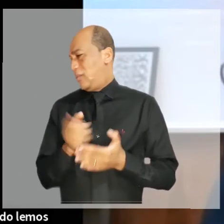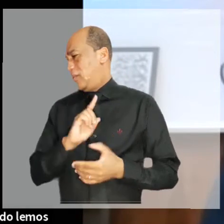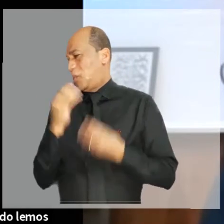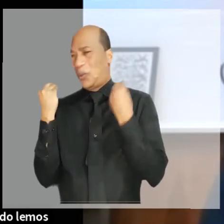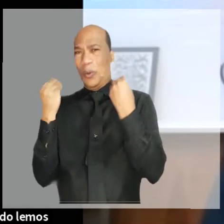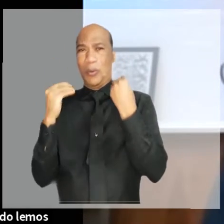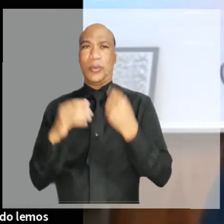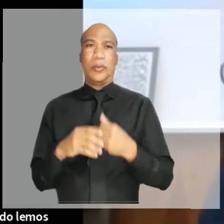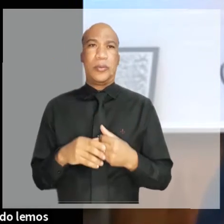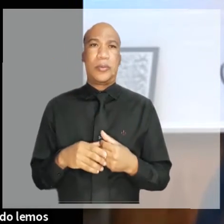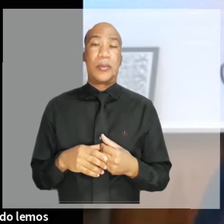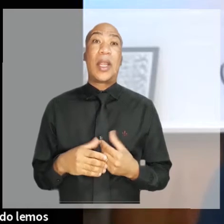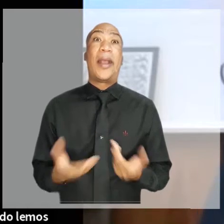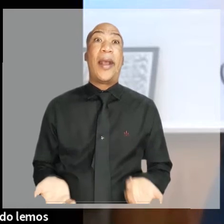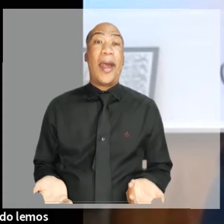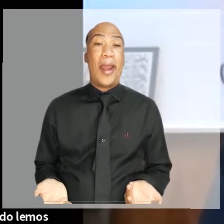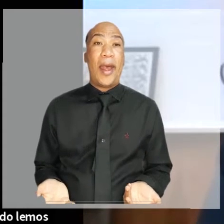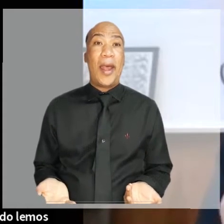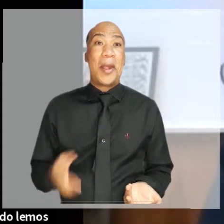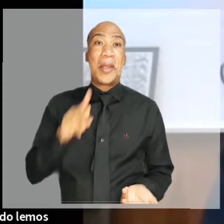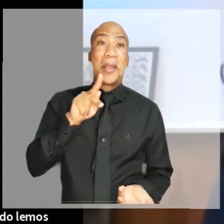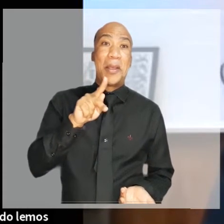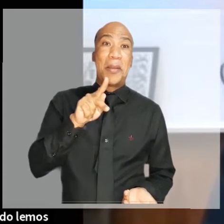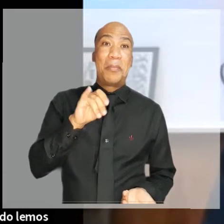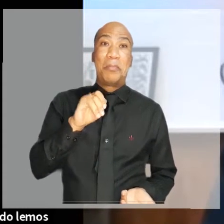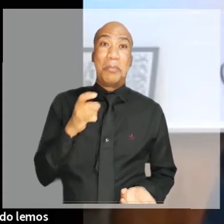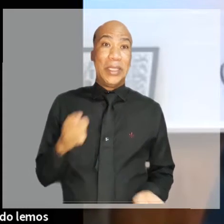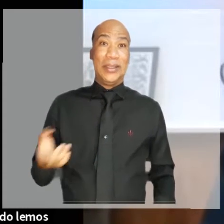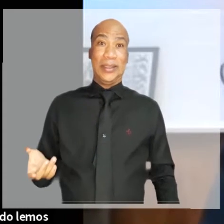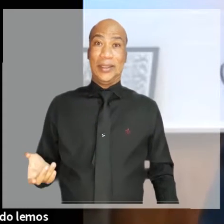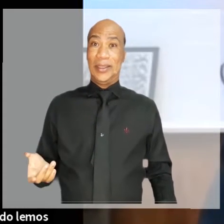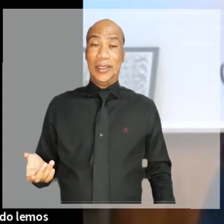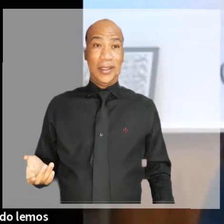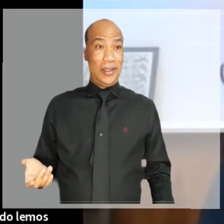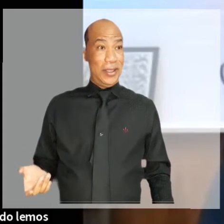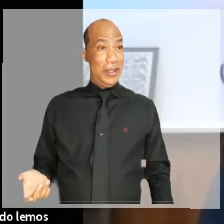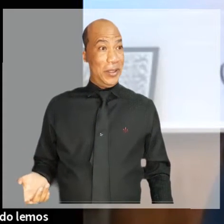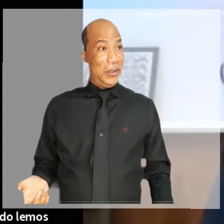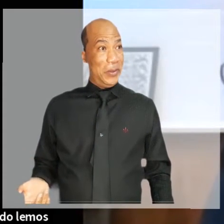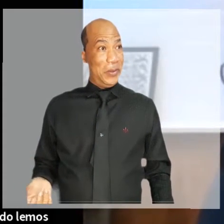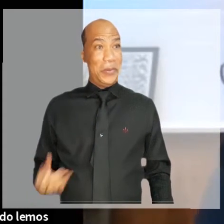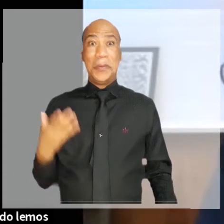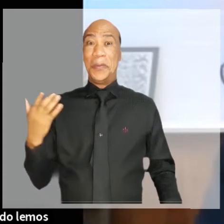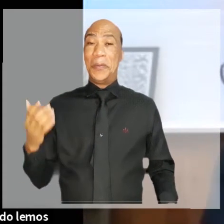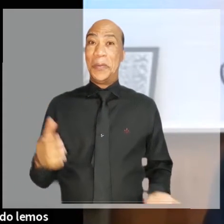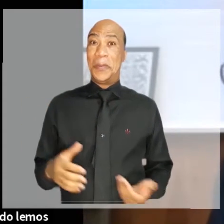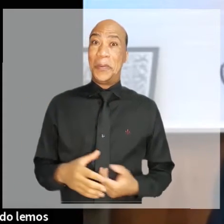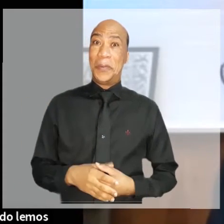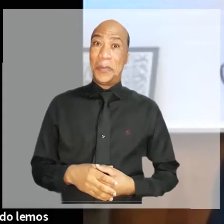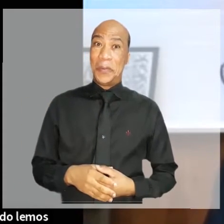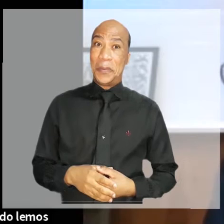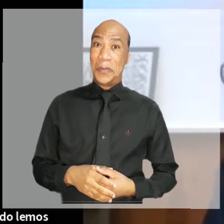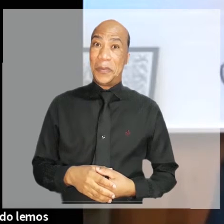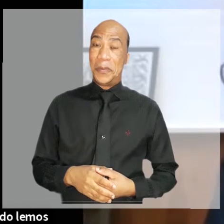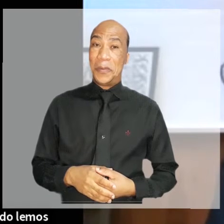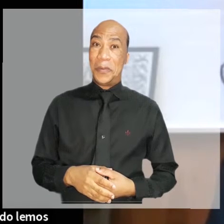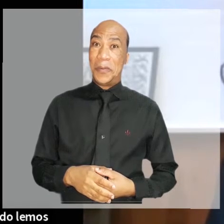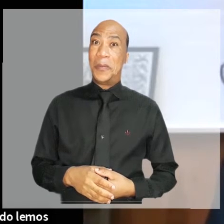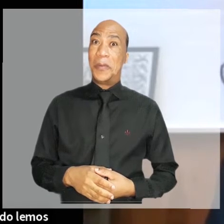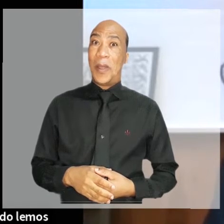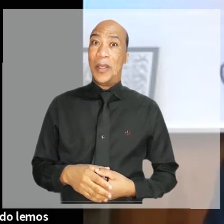foi baixado por 10 milhões de pessoas. E o Pix ele é voluntário. Então,